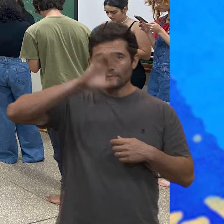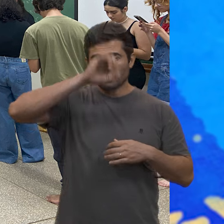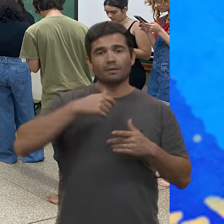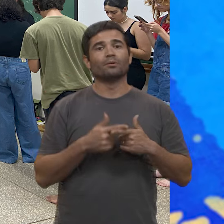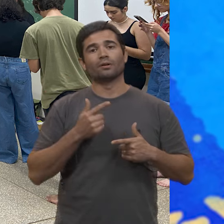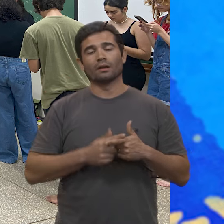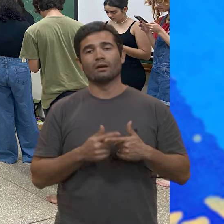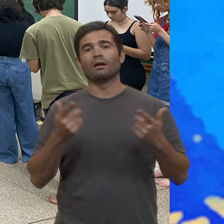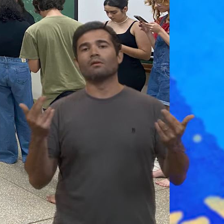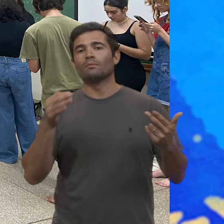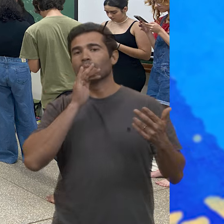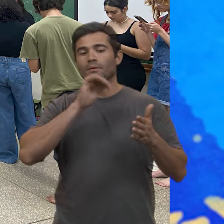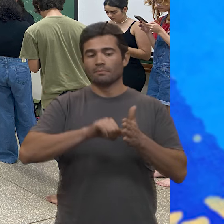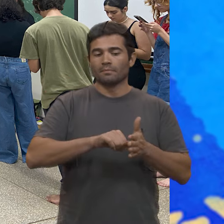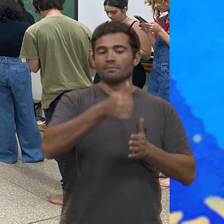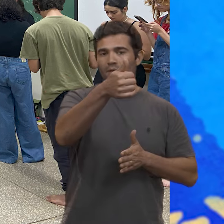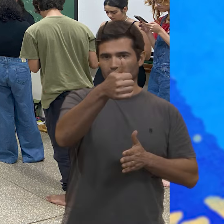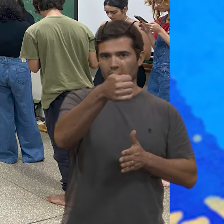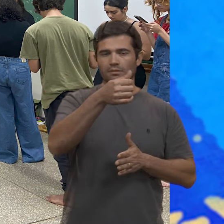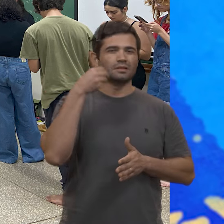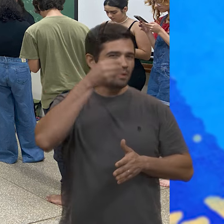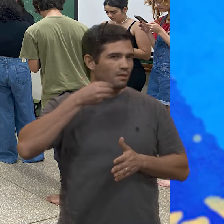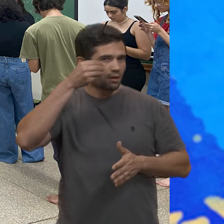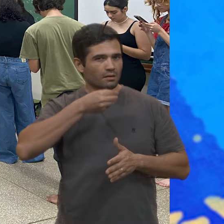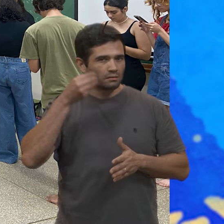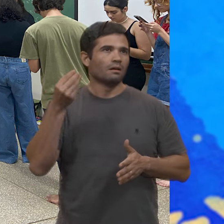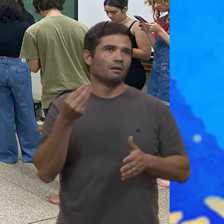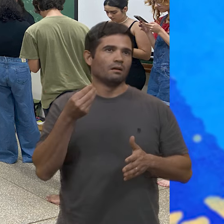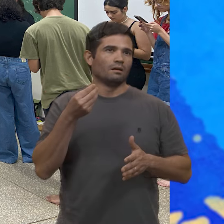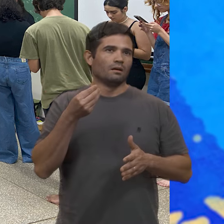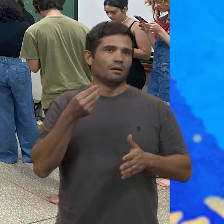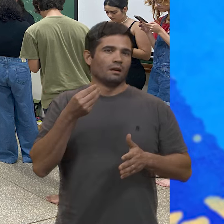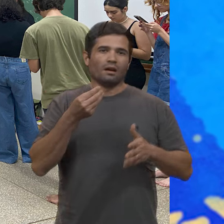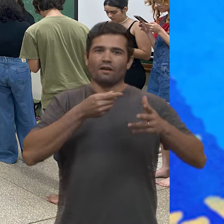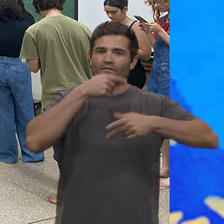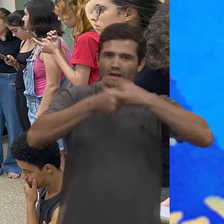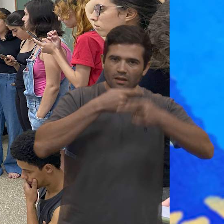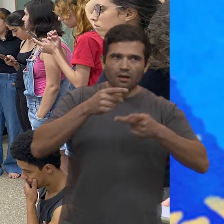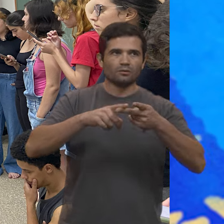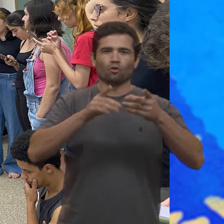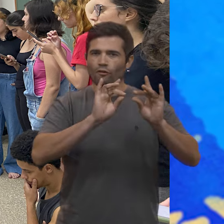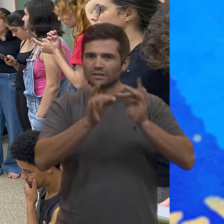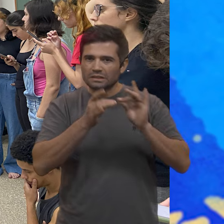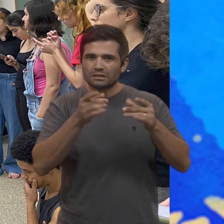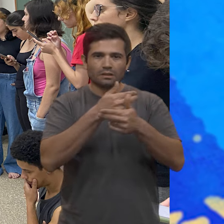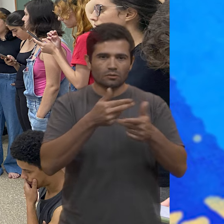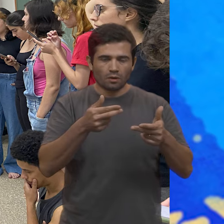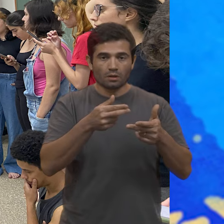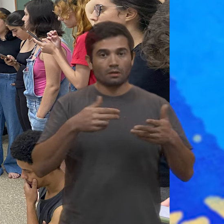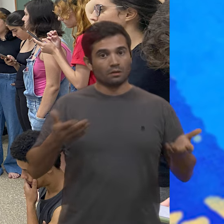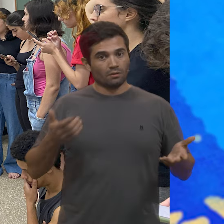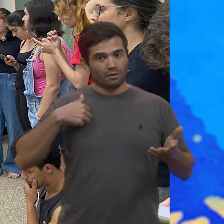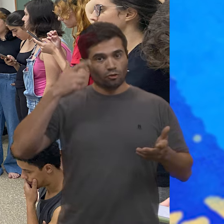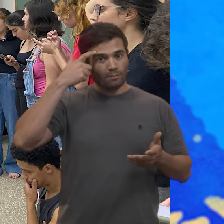muito aprender, até porque é o mesmo momento, é o primeiro momento, minha primeira experiência ministrando, guiando uma oficina,